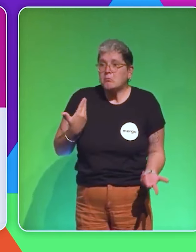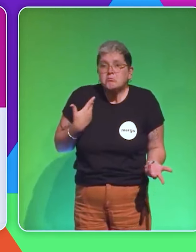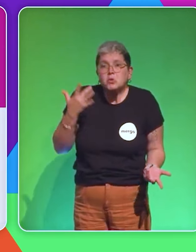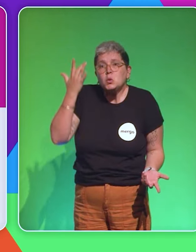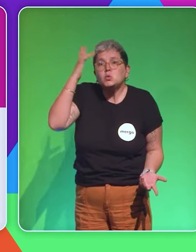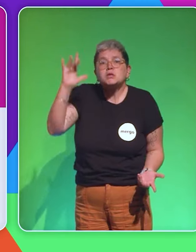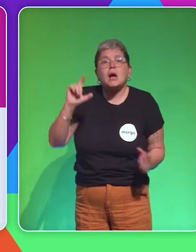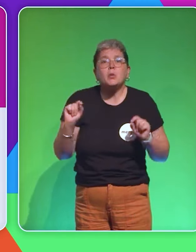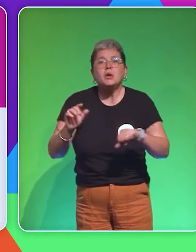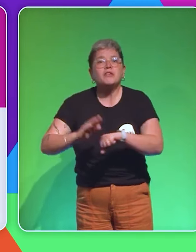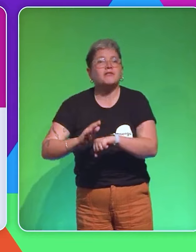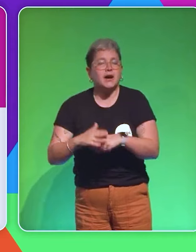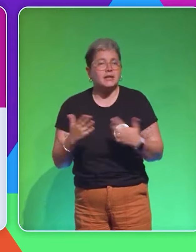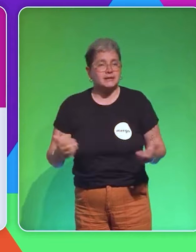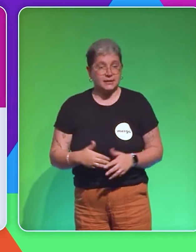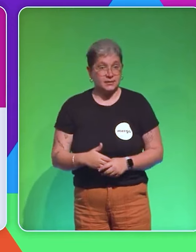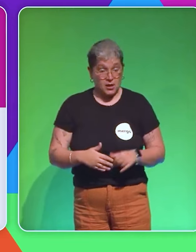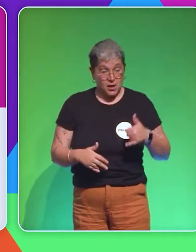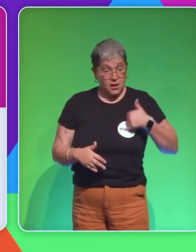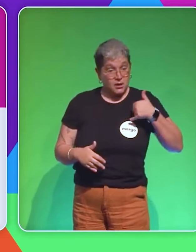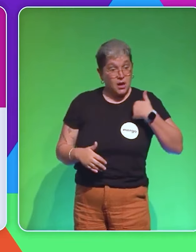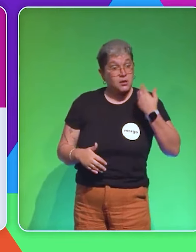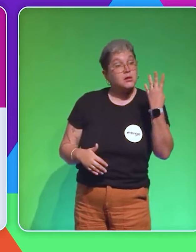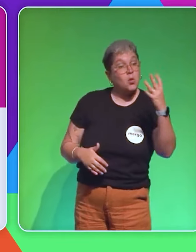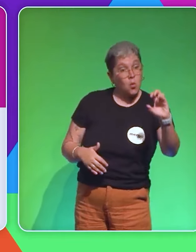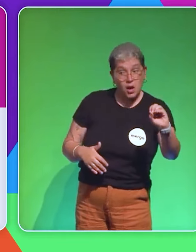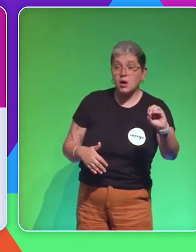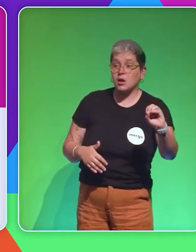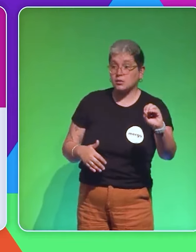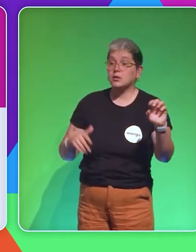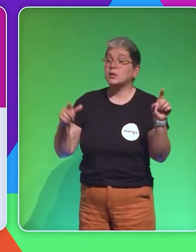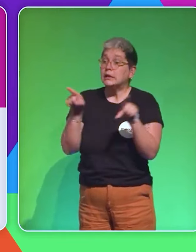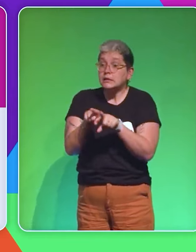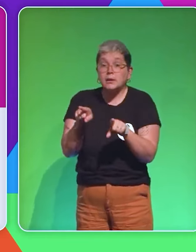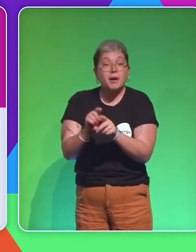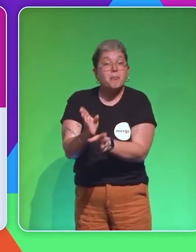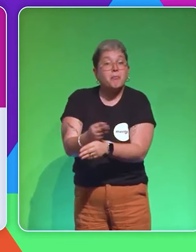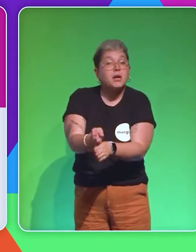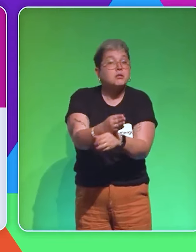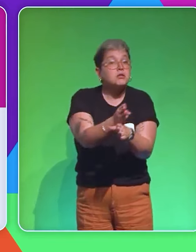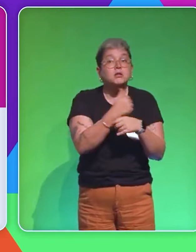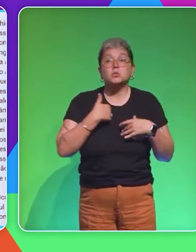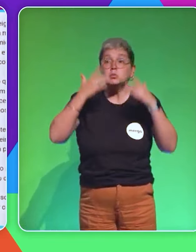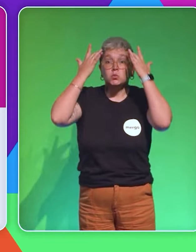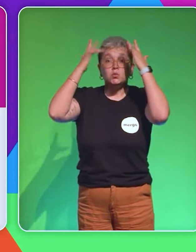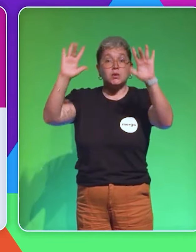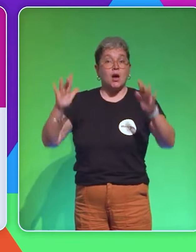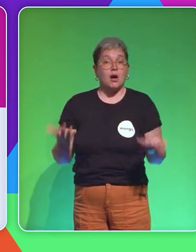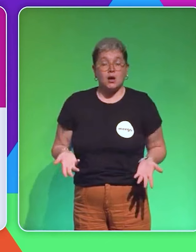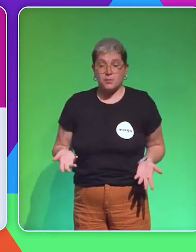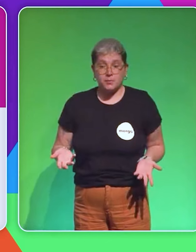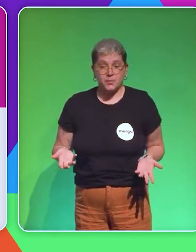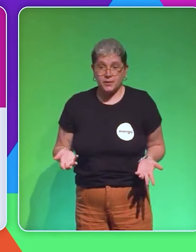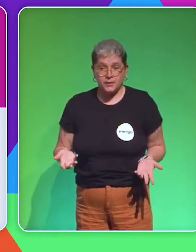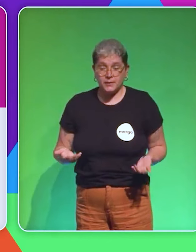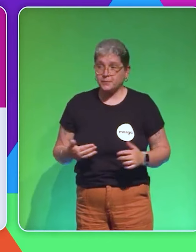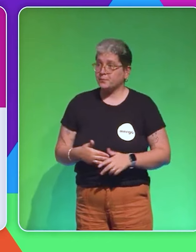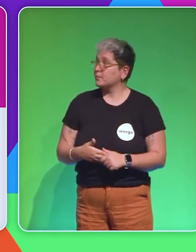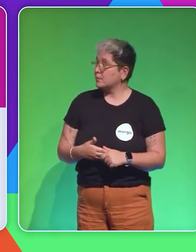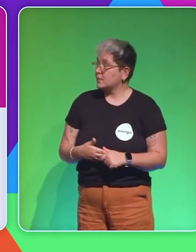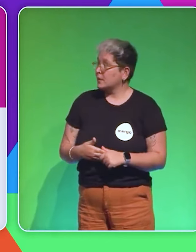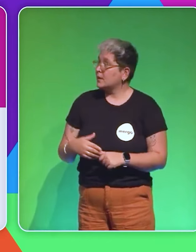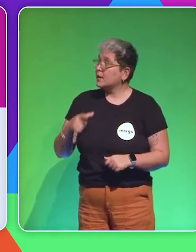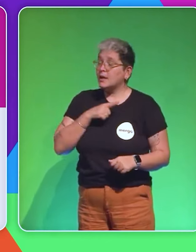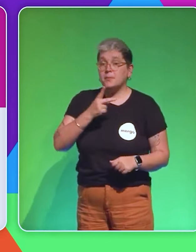o que fazer aparece pessoas com 40 anos que também estão sem saber o que fazer e e pessoas